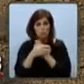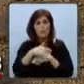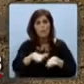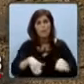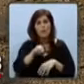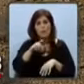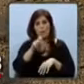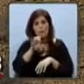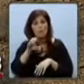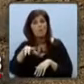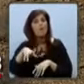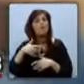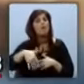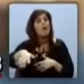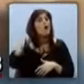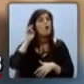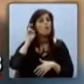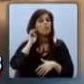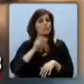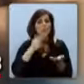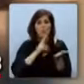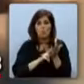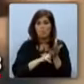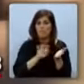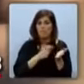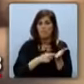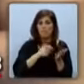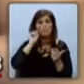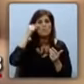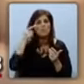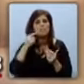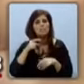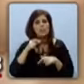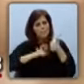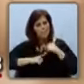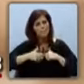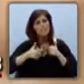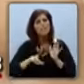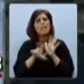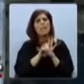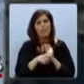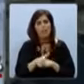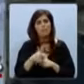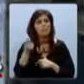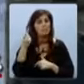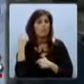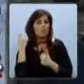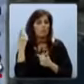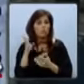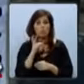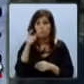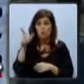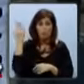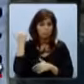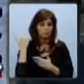ouvido da Testemunha e falta um perito em medicina legal na passada segunda-feira foram ouvidas duas testemunhas sempre o grande ausente foi precisa Grande João Miguel Gouveia